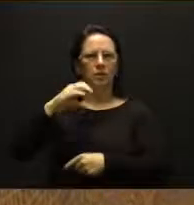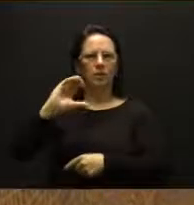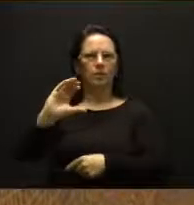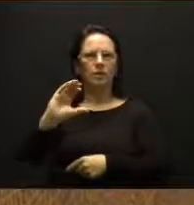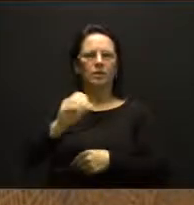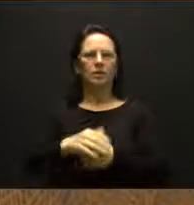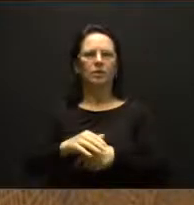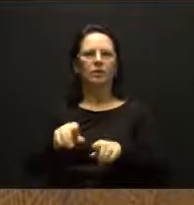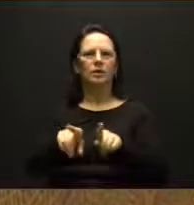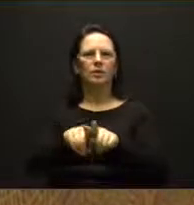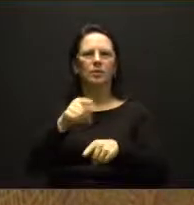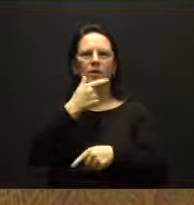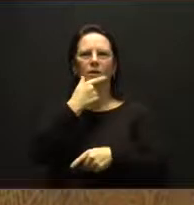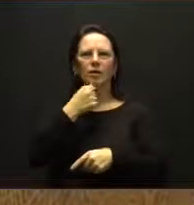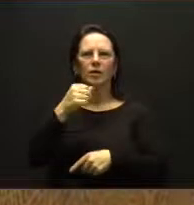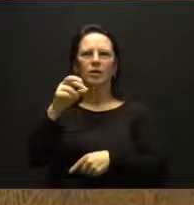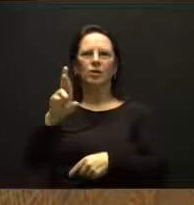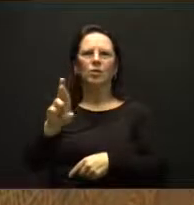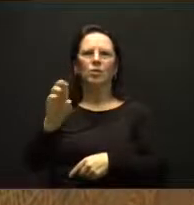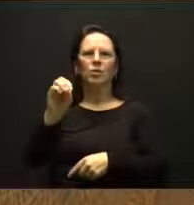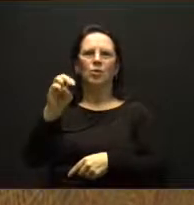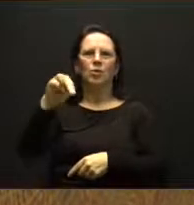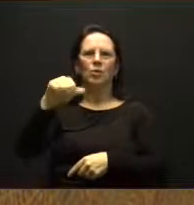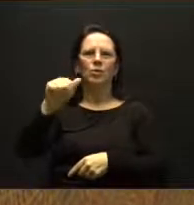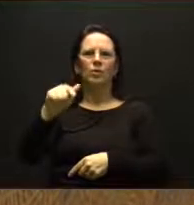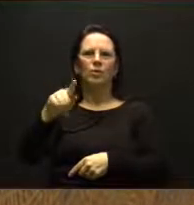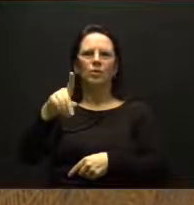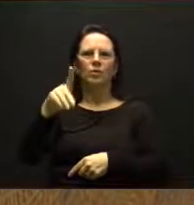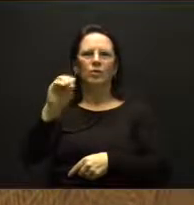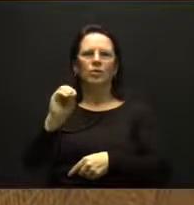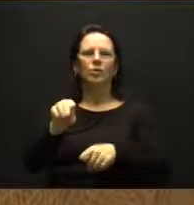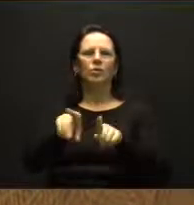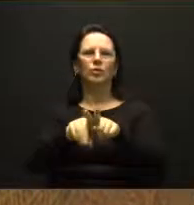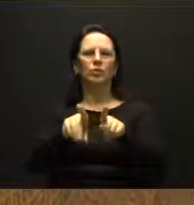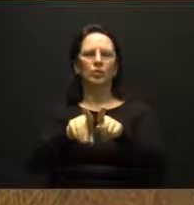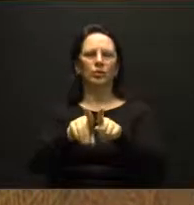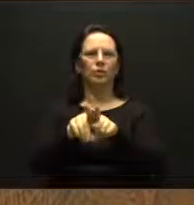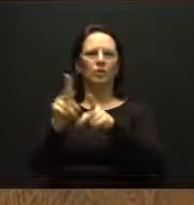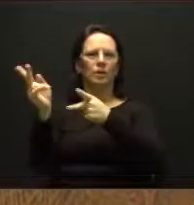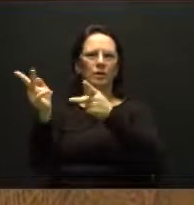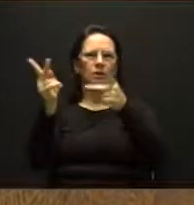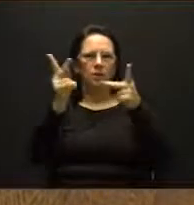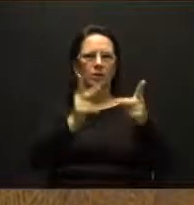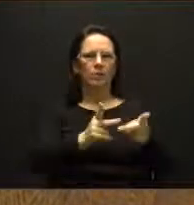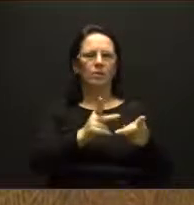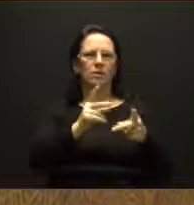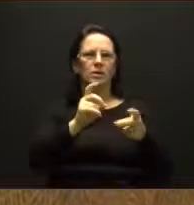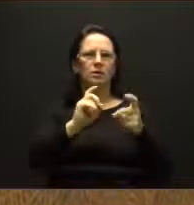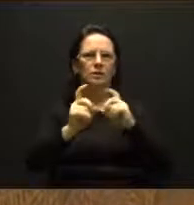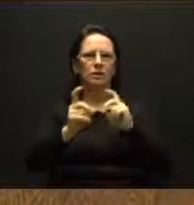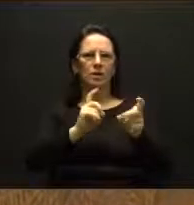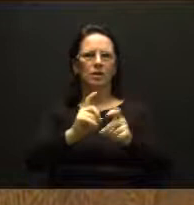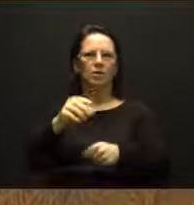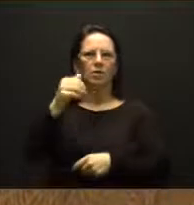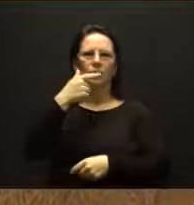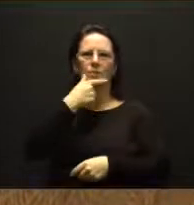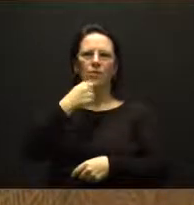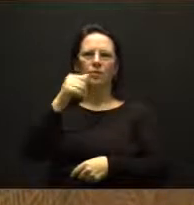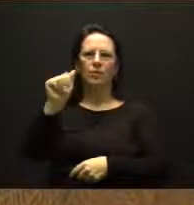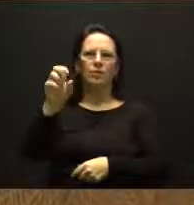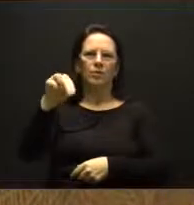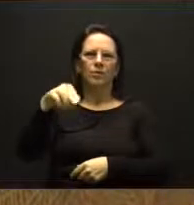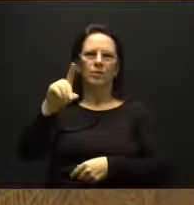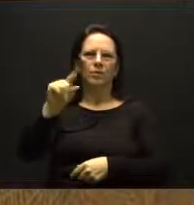e dos senhores ronaldo pereira delgado antonio do nascimento marx e anderson do santos silva ambos